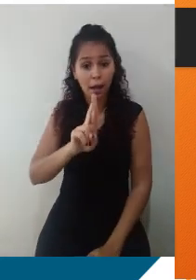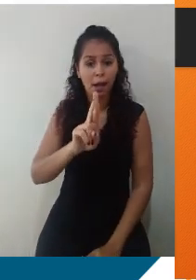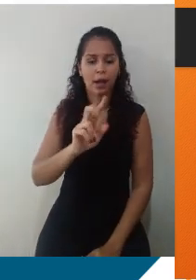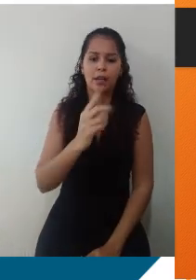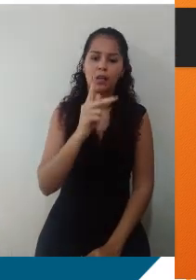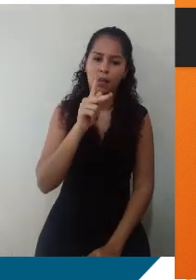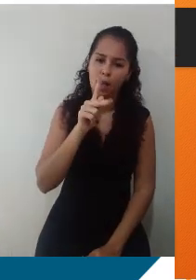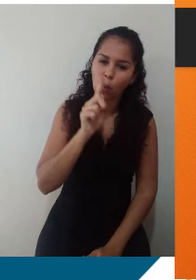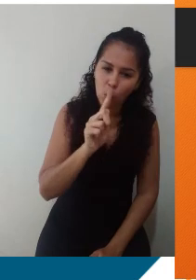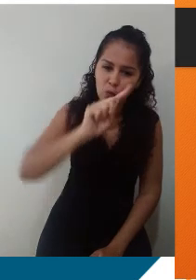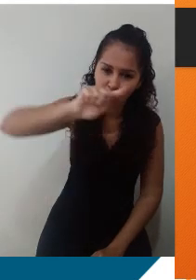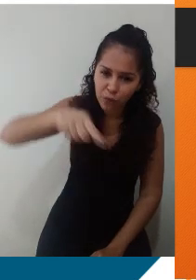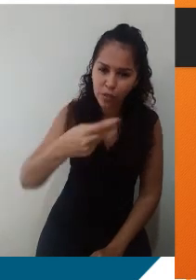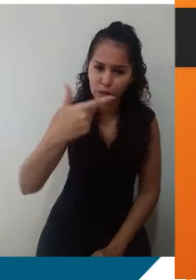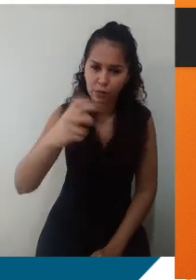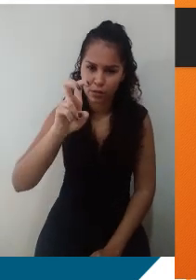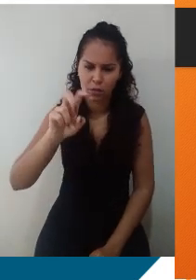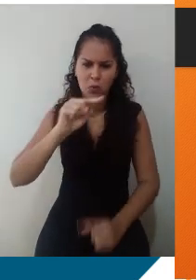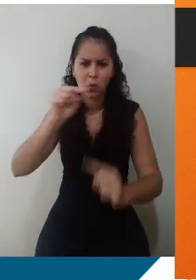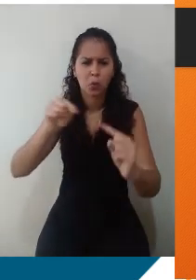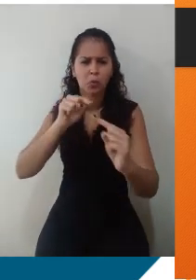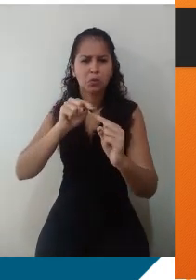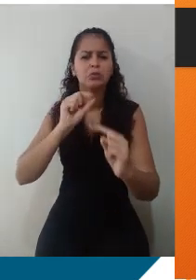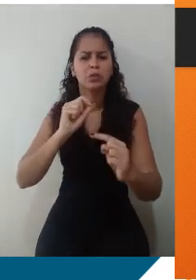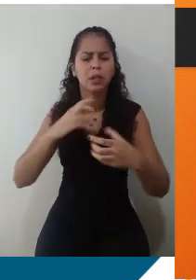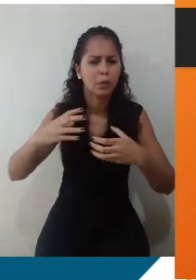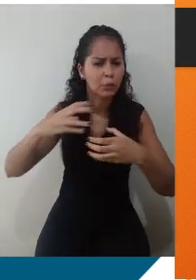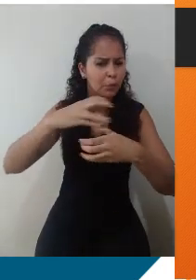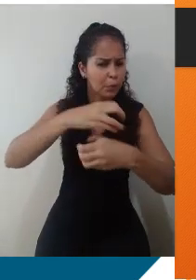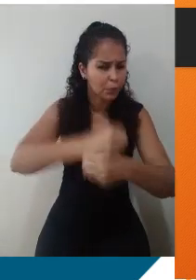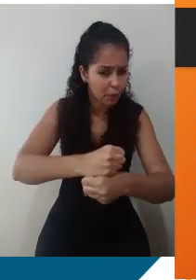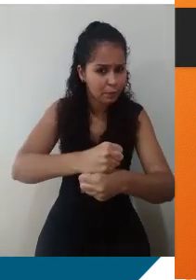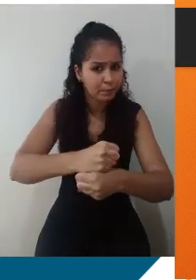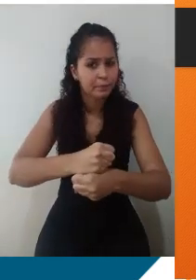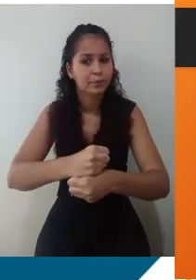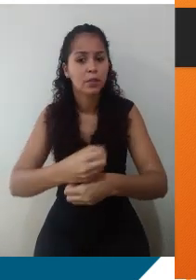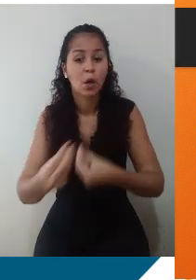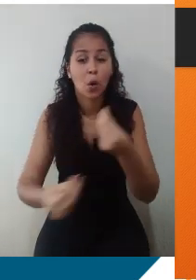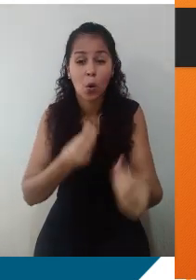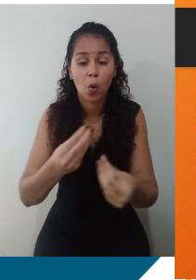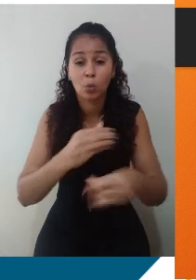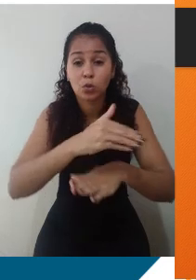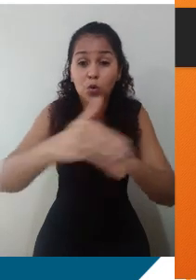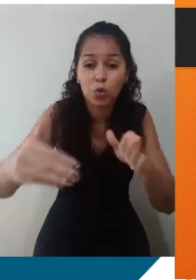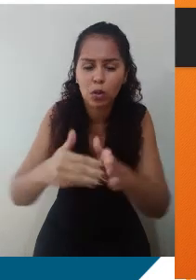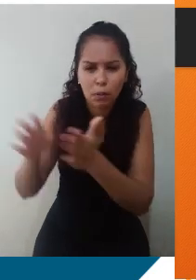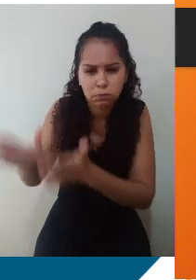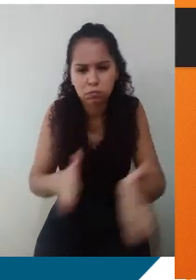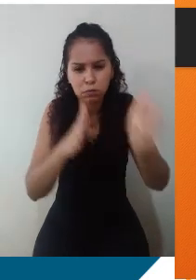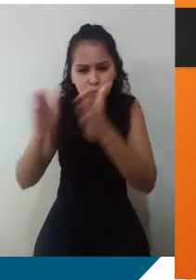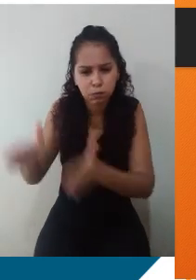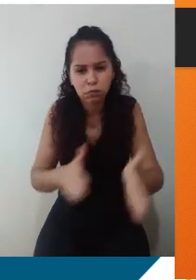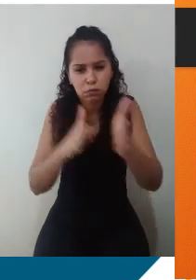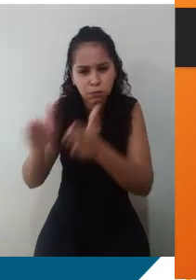razão 1,25. O objetivo da questão é somar, é calcular a soma de toda a produção